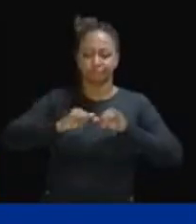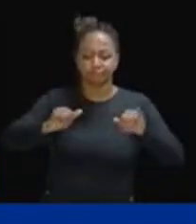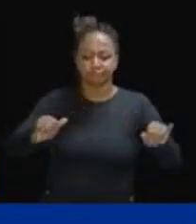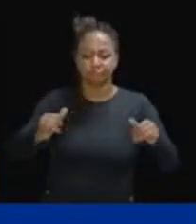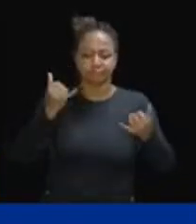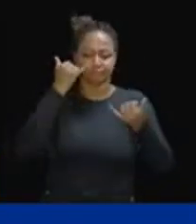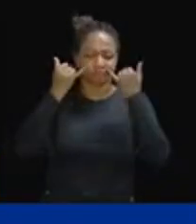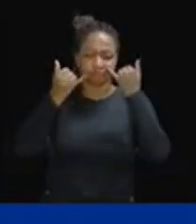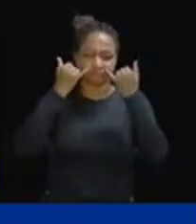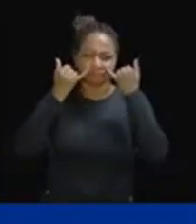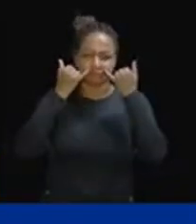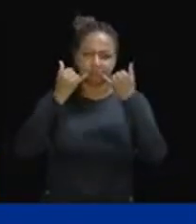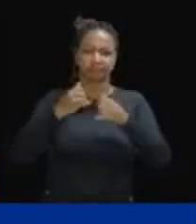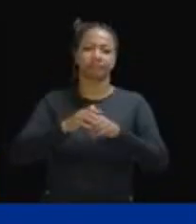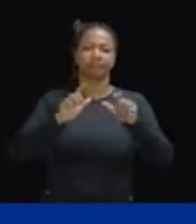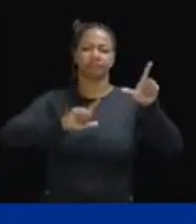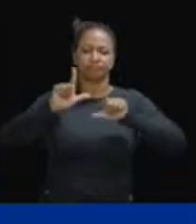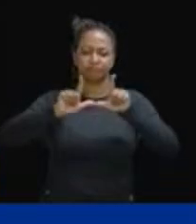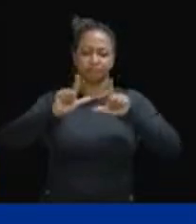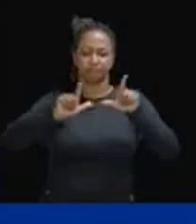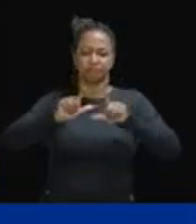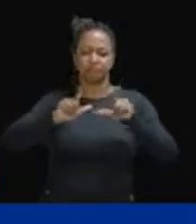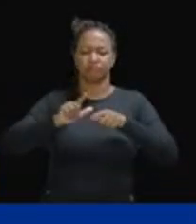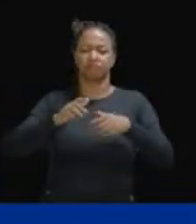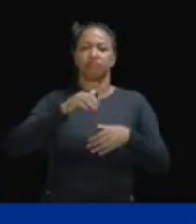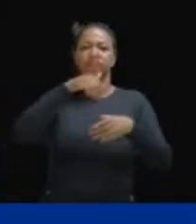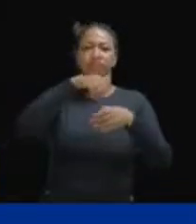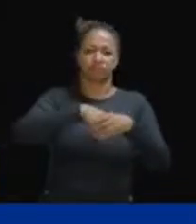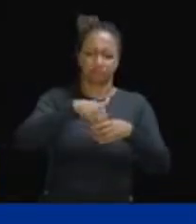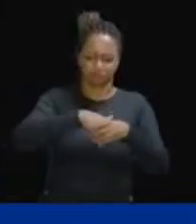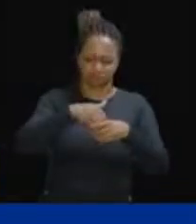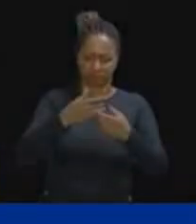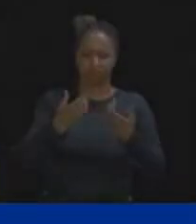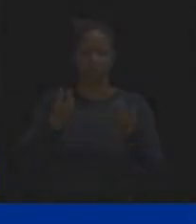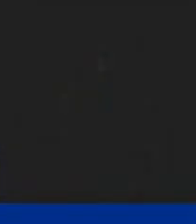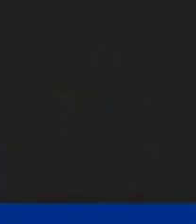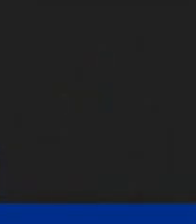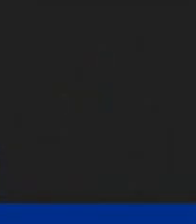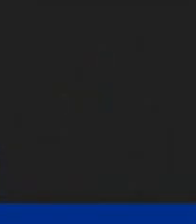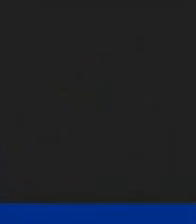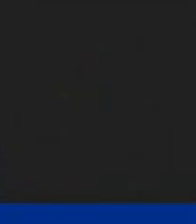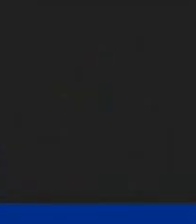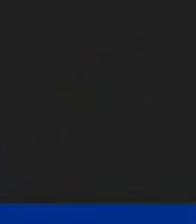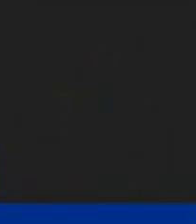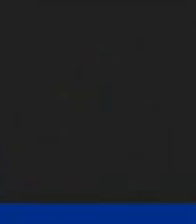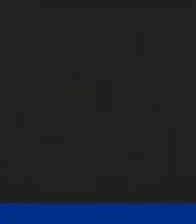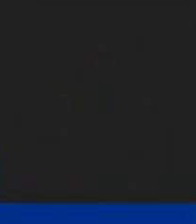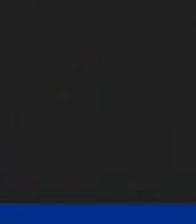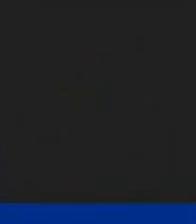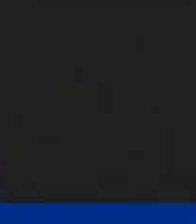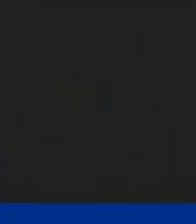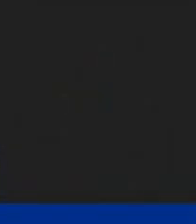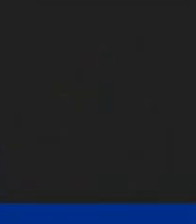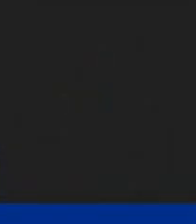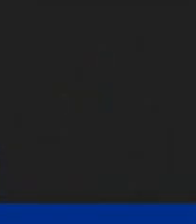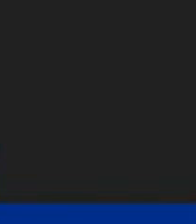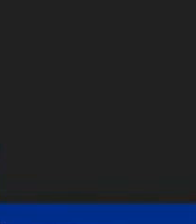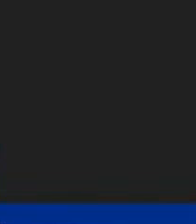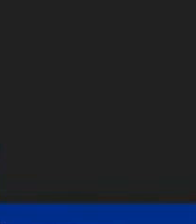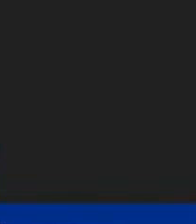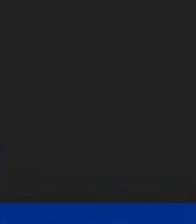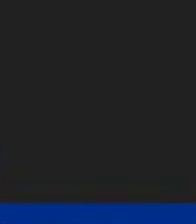em propaganda eleitoral e que merece direito de resposta